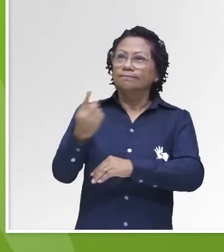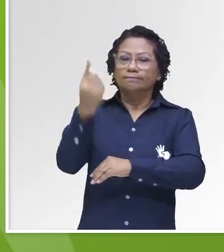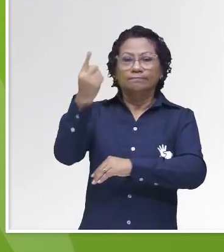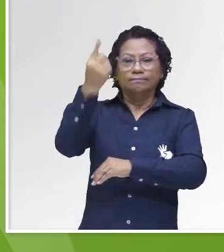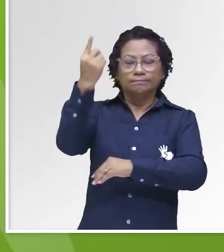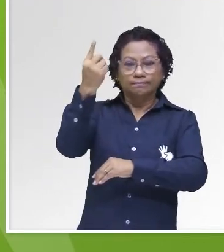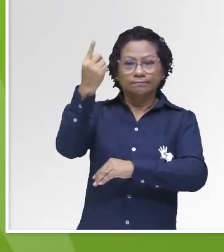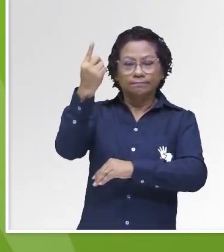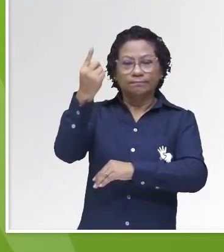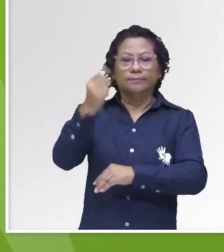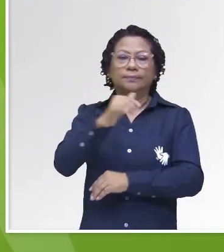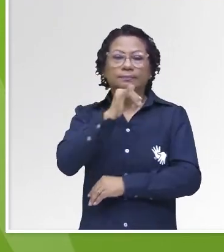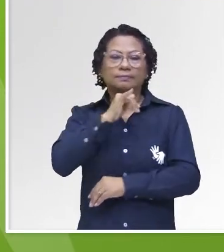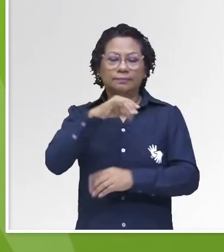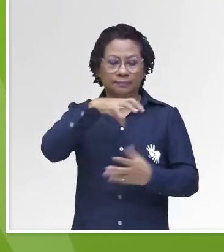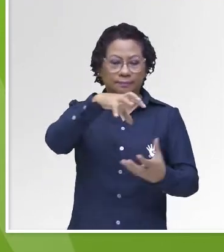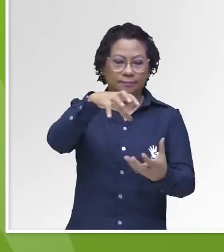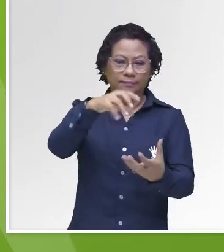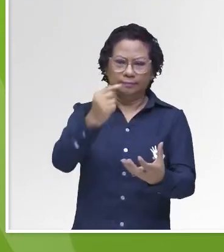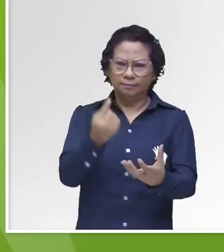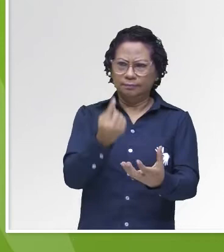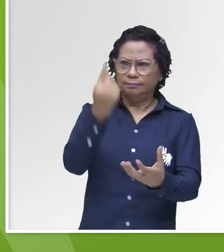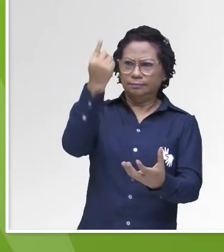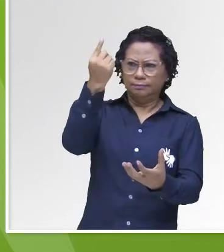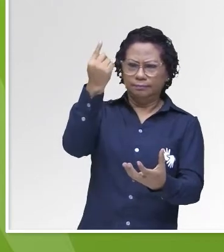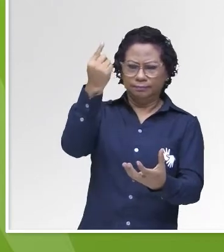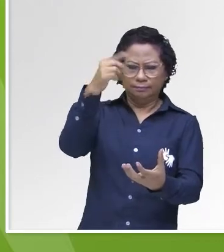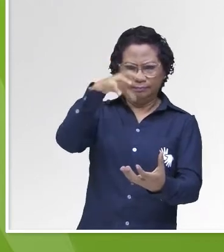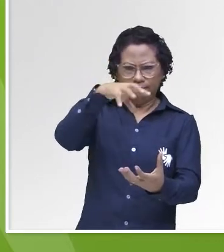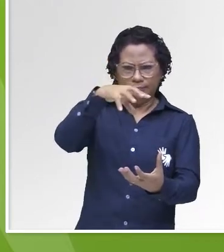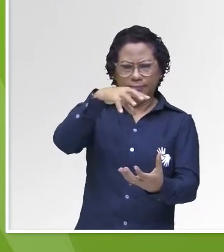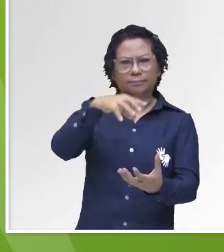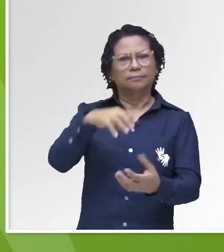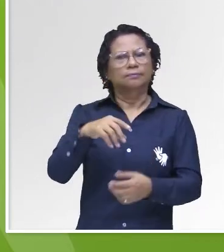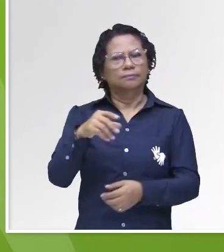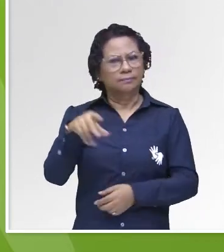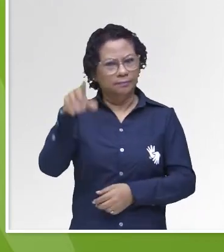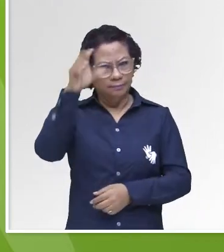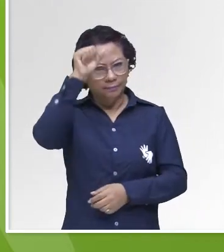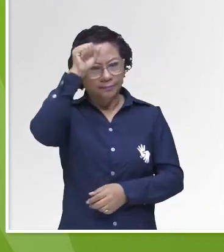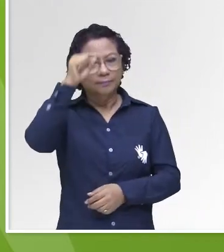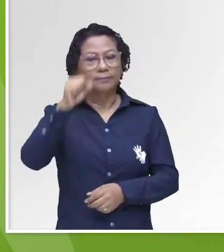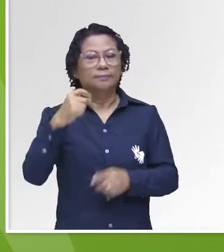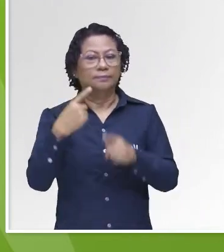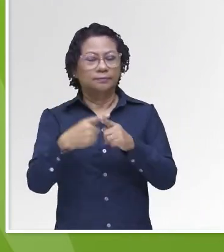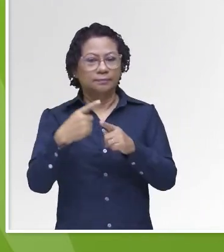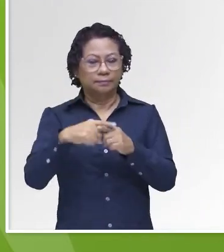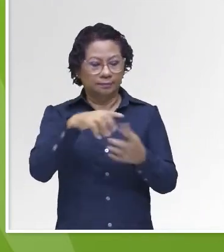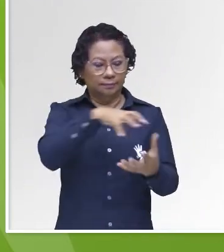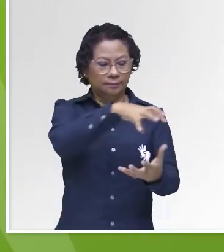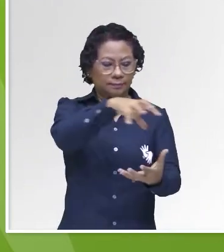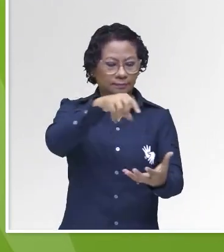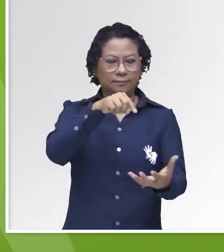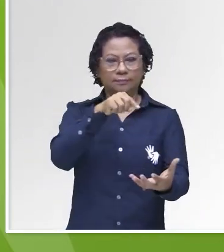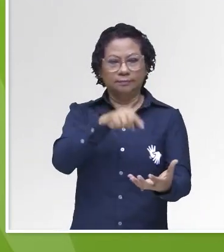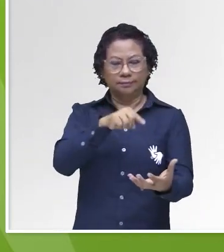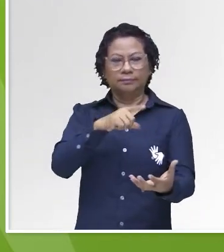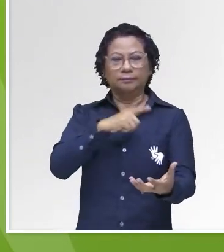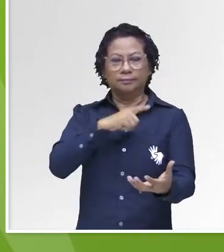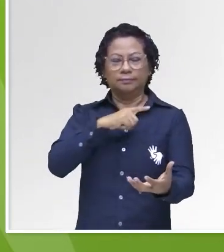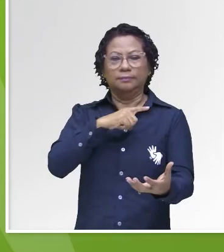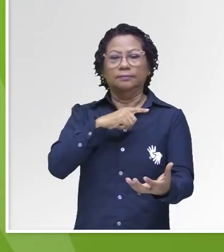da gravidade da Terra. Nós vamos aprender que a Terra, aliás, que os corpos que possuem massa, eles se